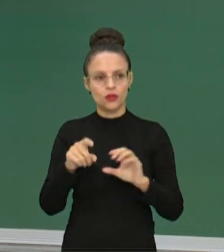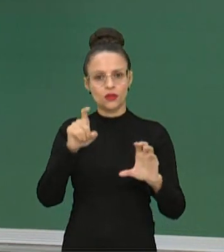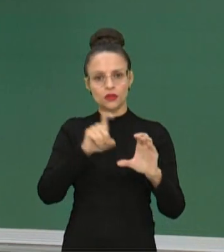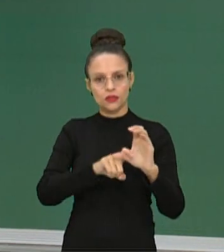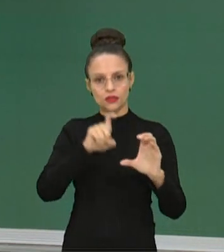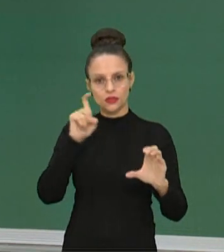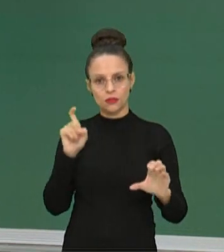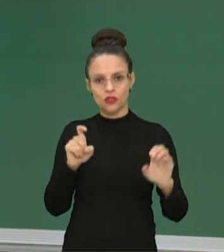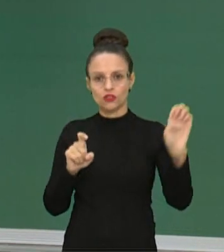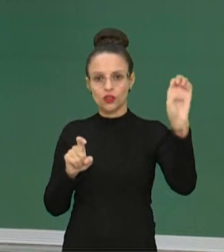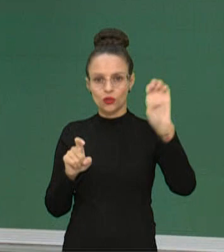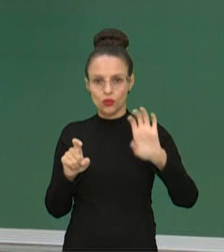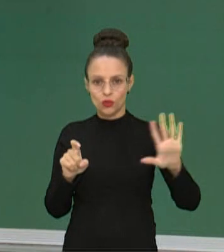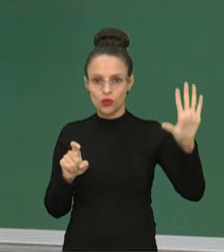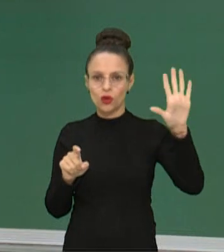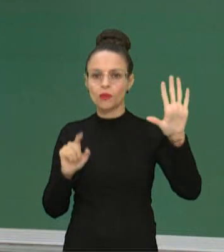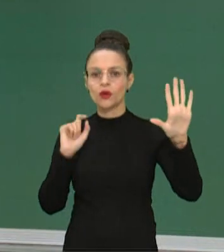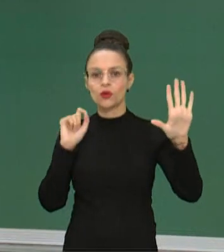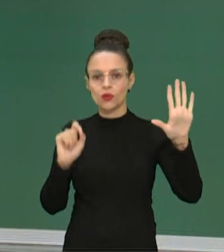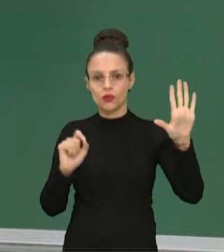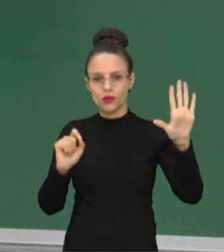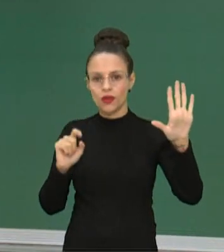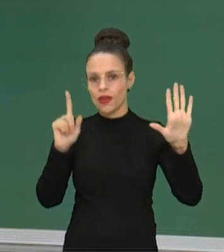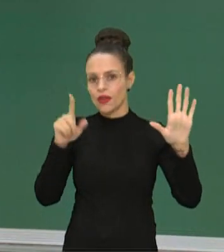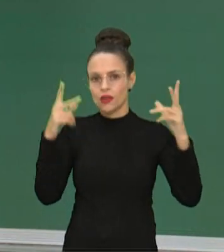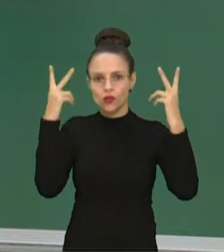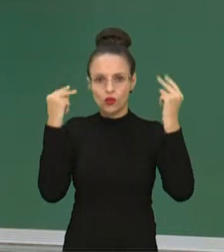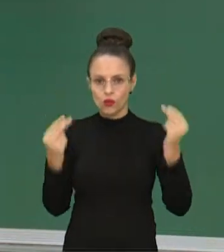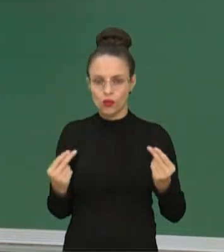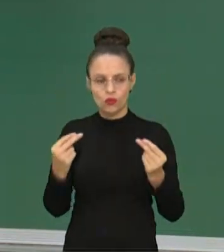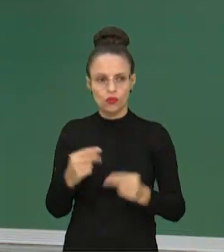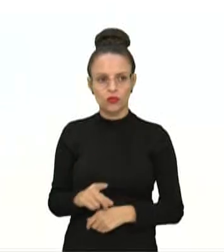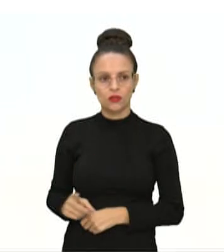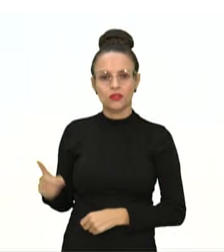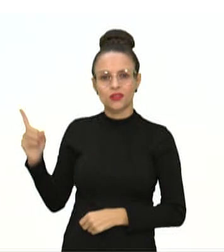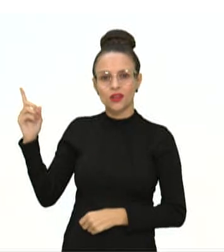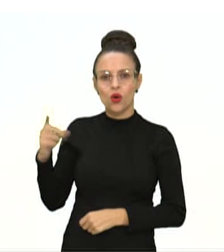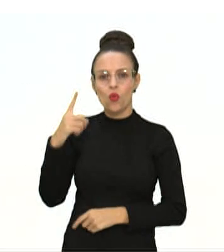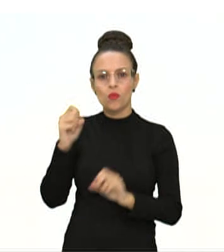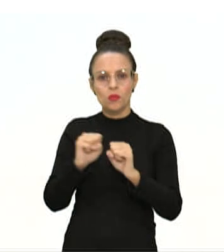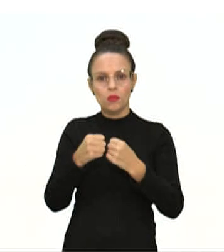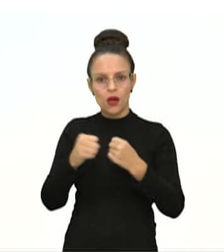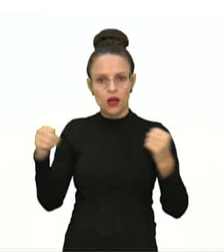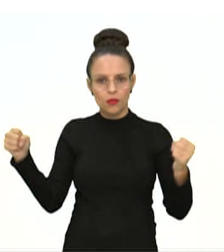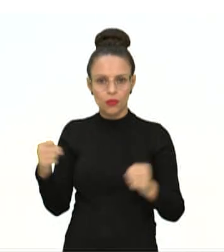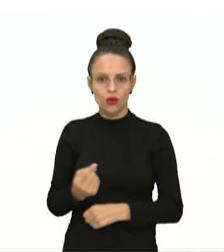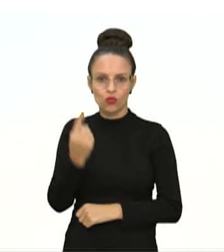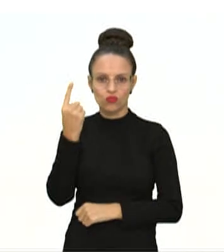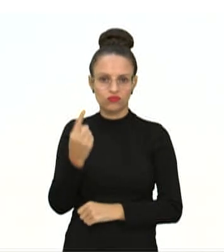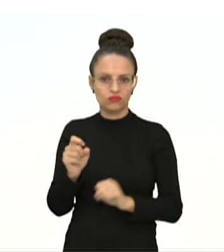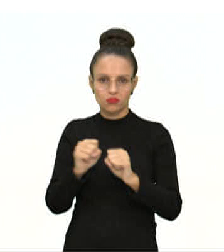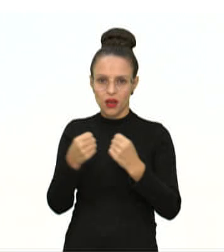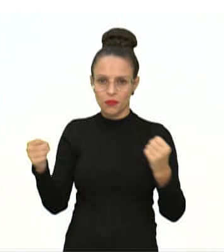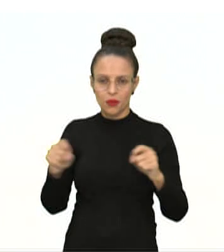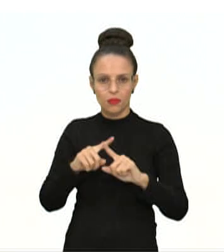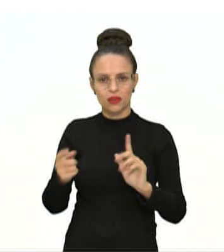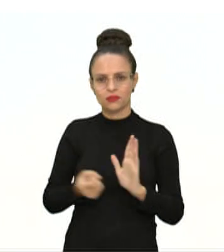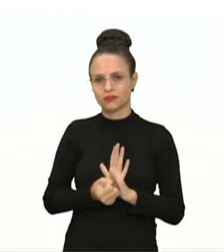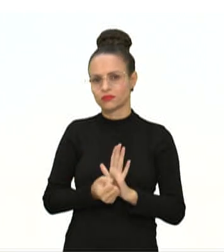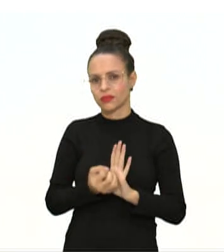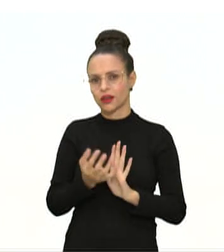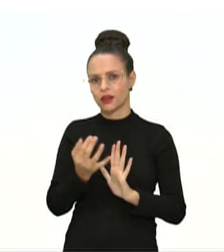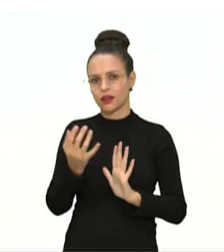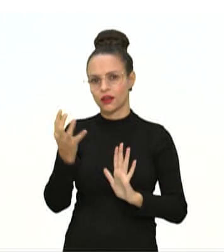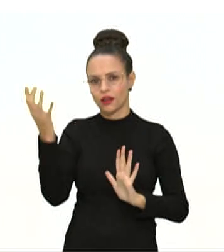na Europa é extremamente comum. Esse aqui é apenas um dos mapas, tá? É um dos mapas. Tem